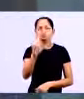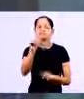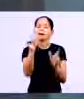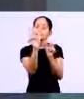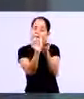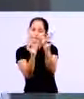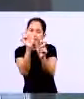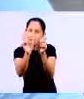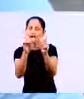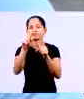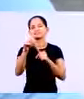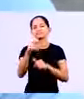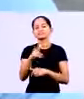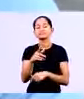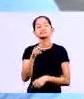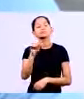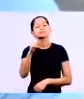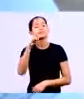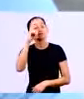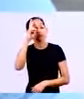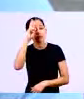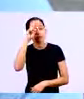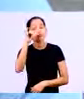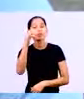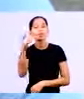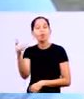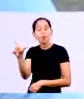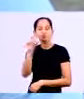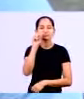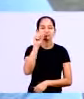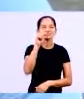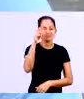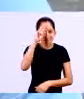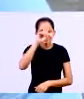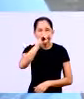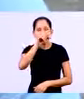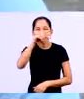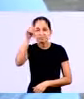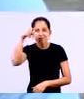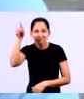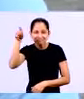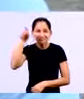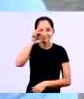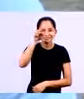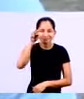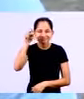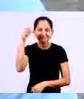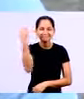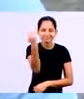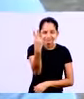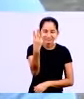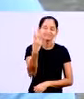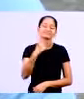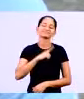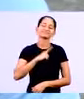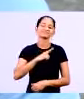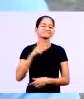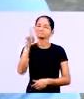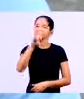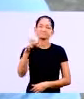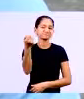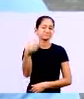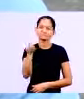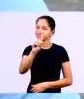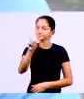que caíram também. Sim, por exemplo, o trema perdeu, nesses países, né, perdeu a utilização. Então, o